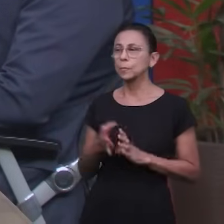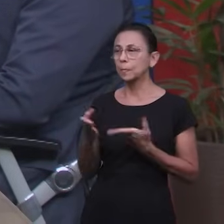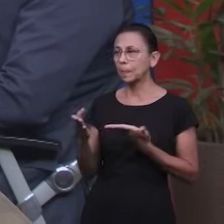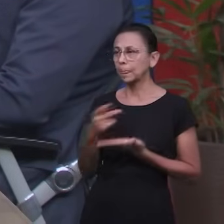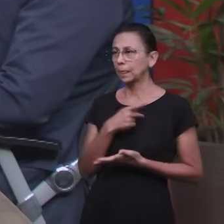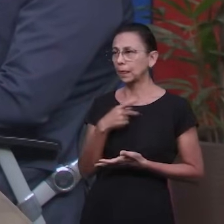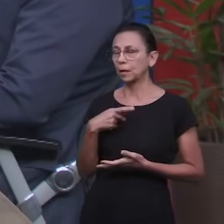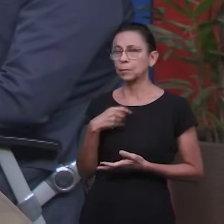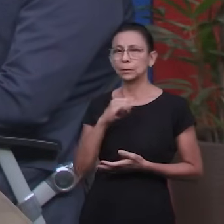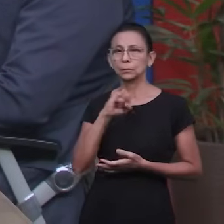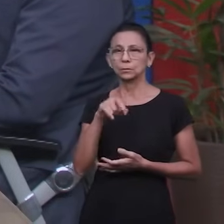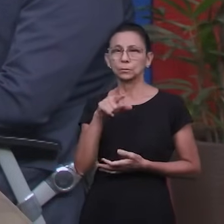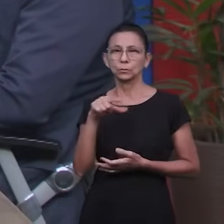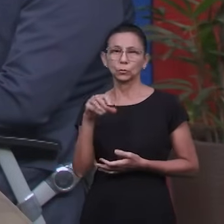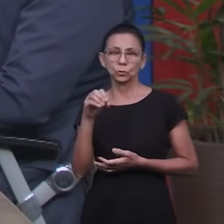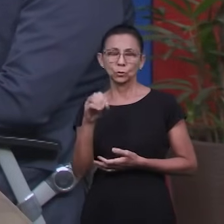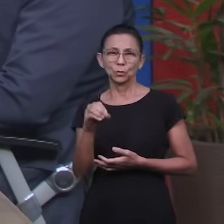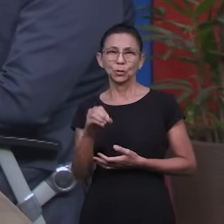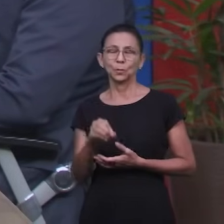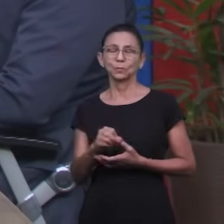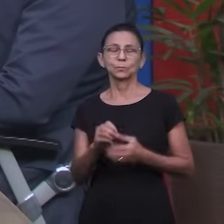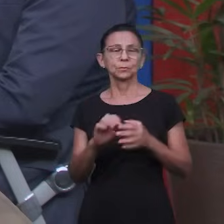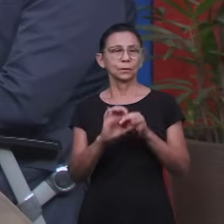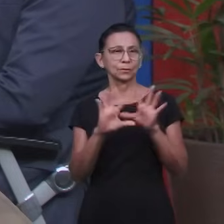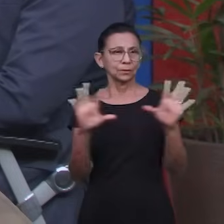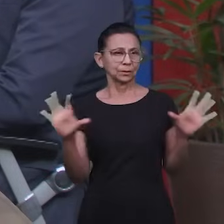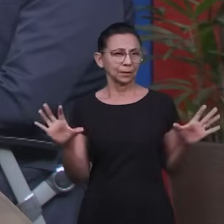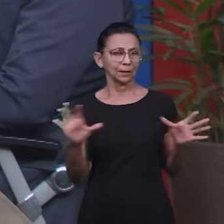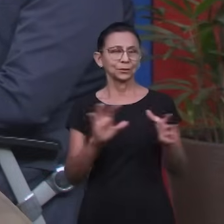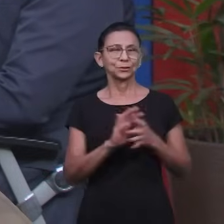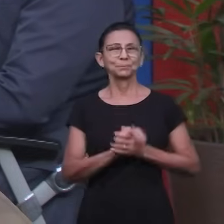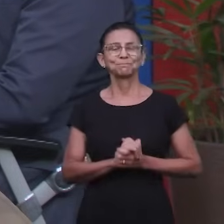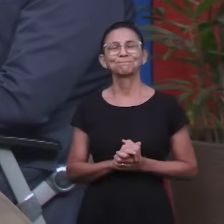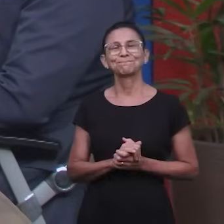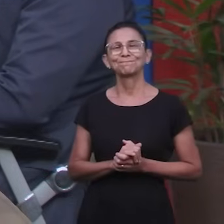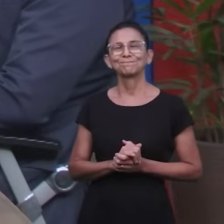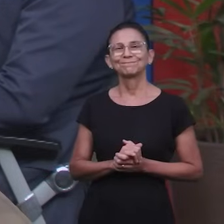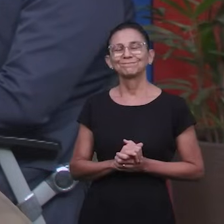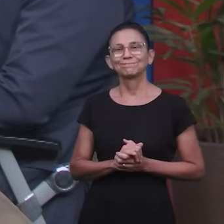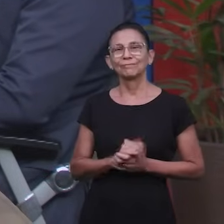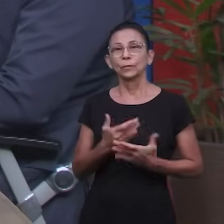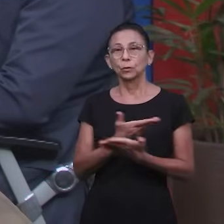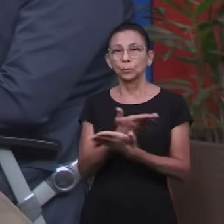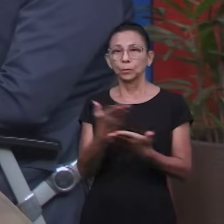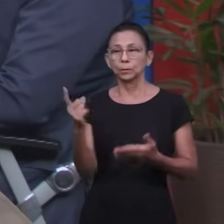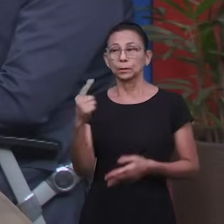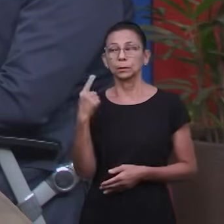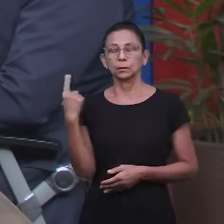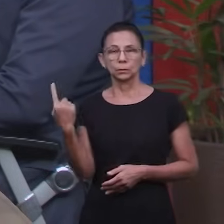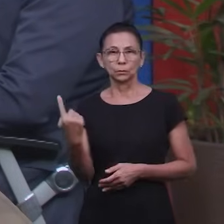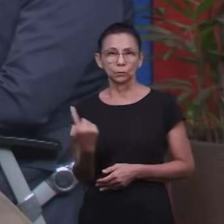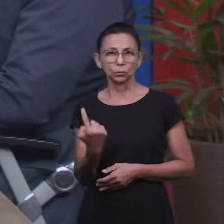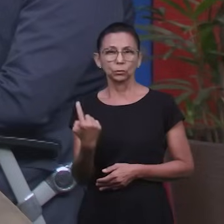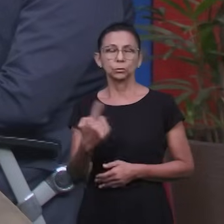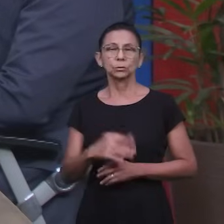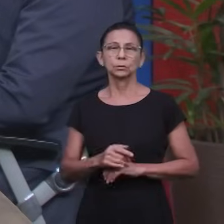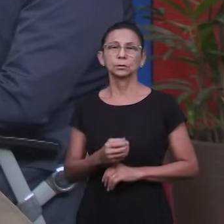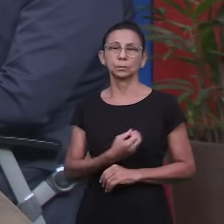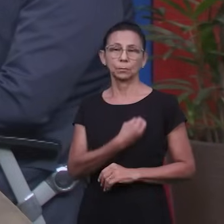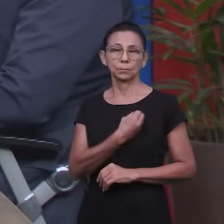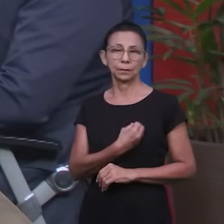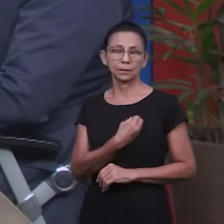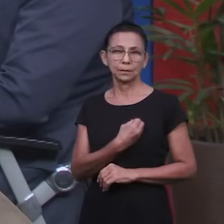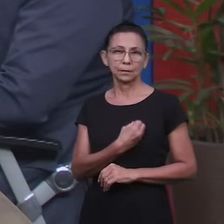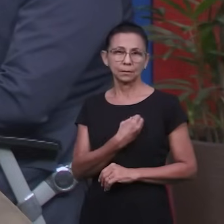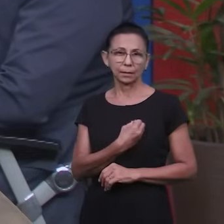Mata, e fique à vontade aí para contar a sua experiência. Pois não, pastor Edson, companheiros da